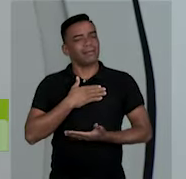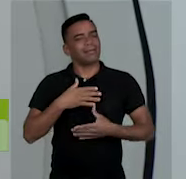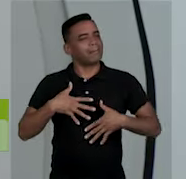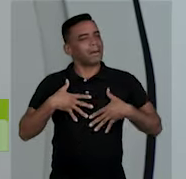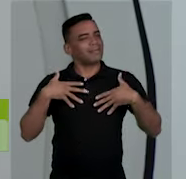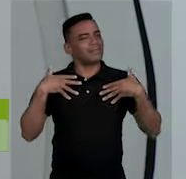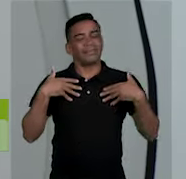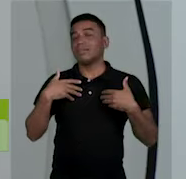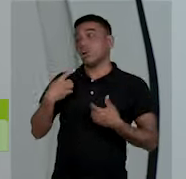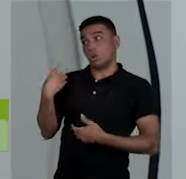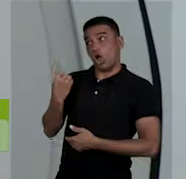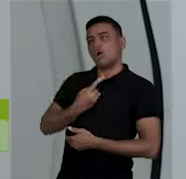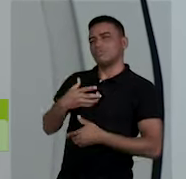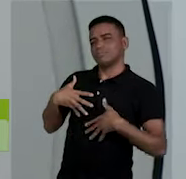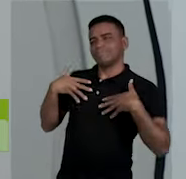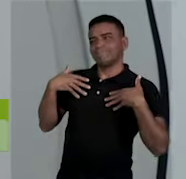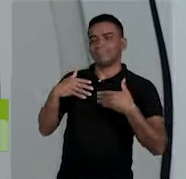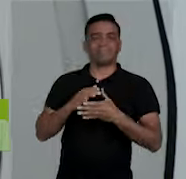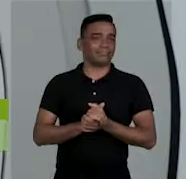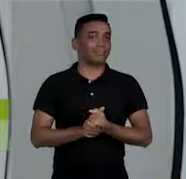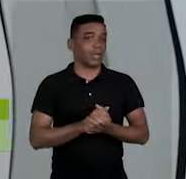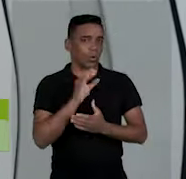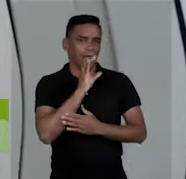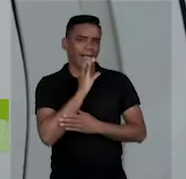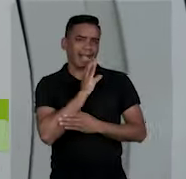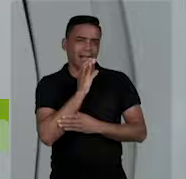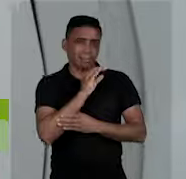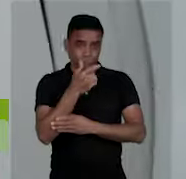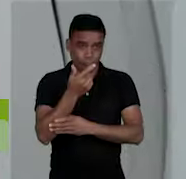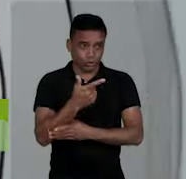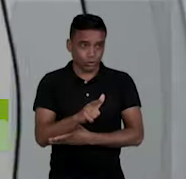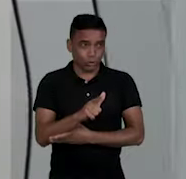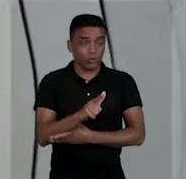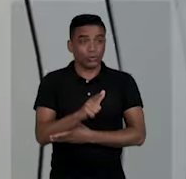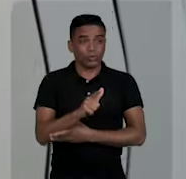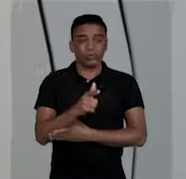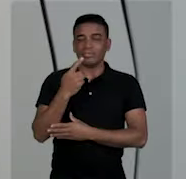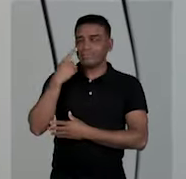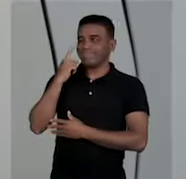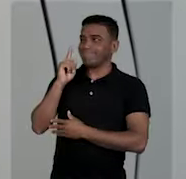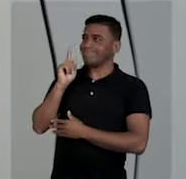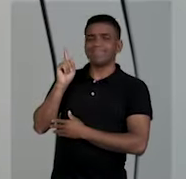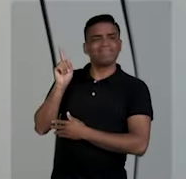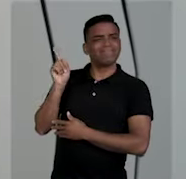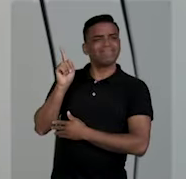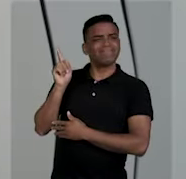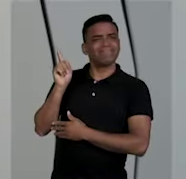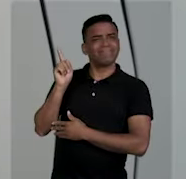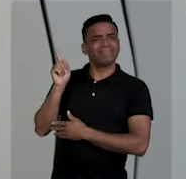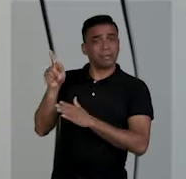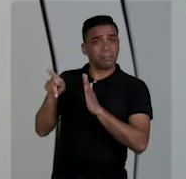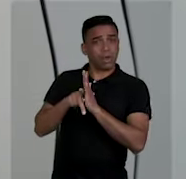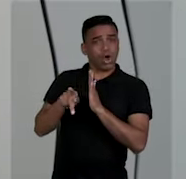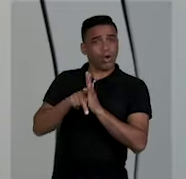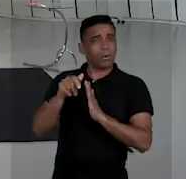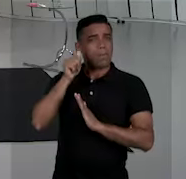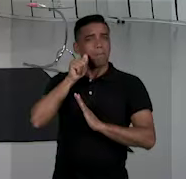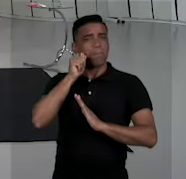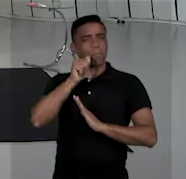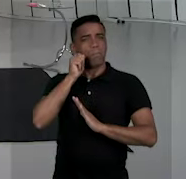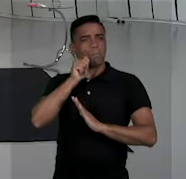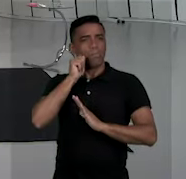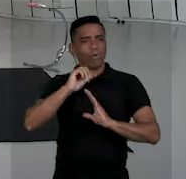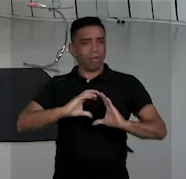nosso. Aqui, só passando rapidamente mais uma vez, esse seria um corte, né, anterior do sistema reprodutor feminino, né,